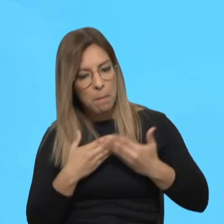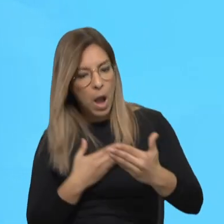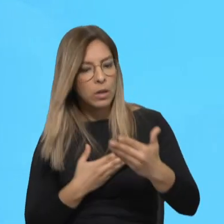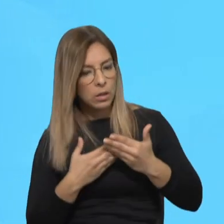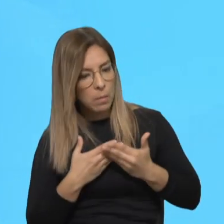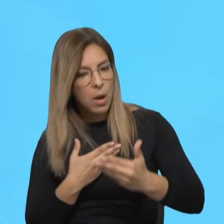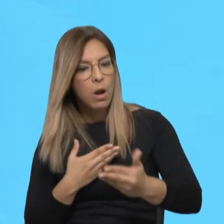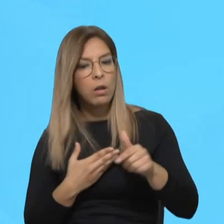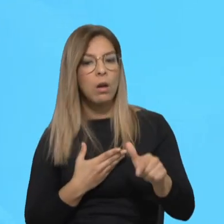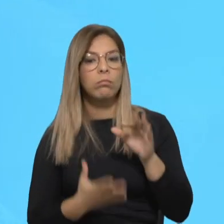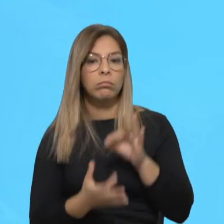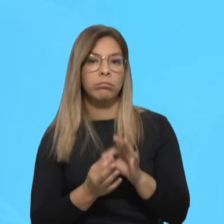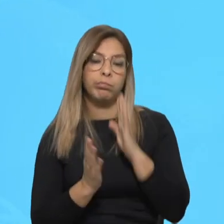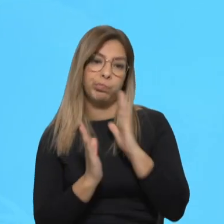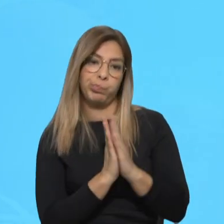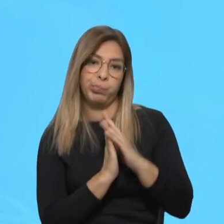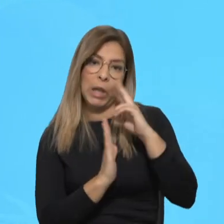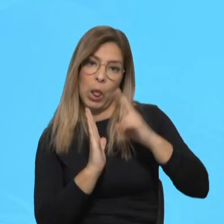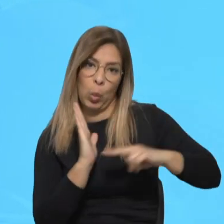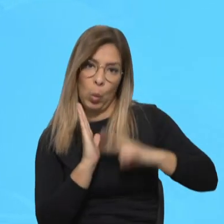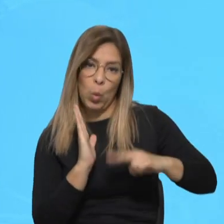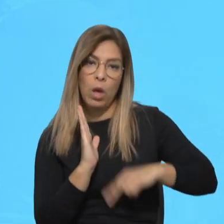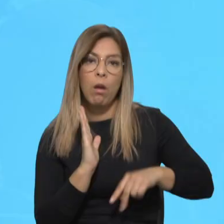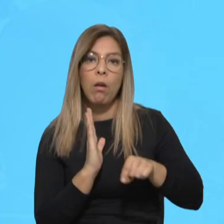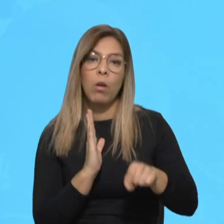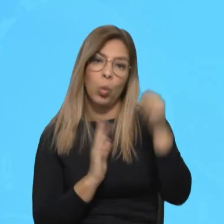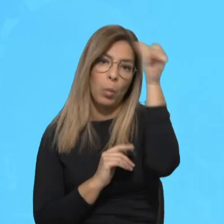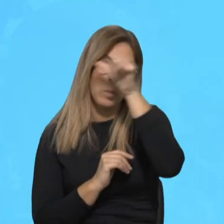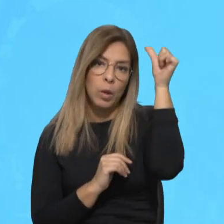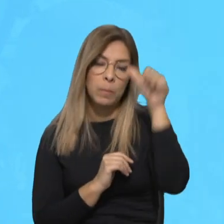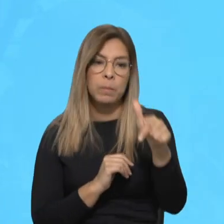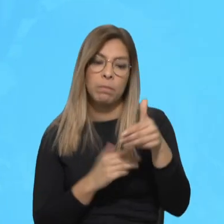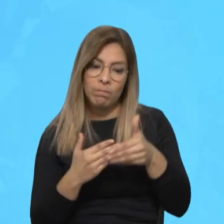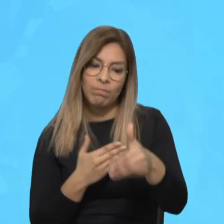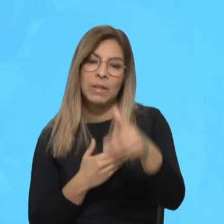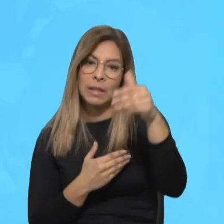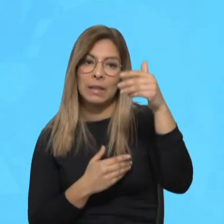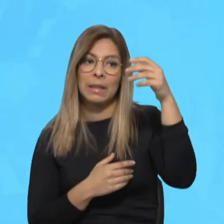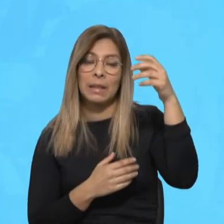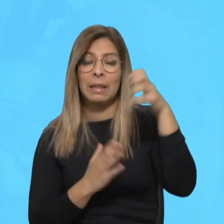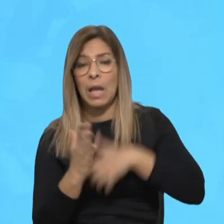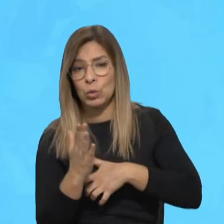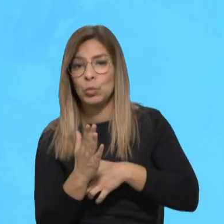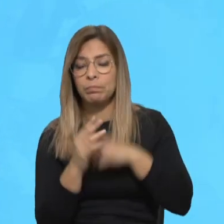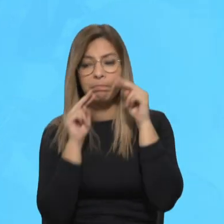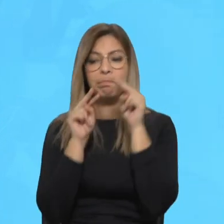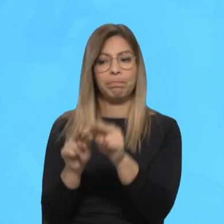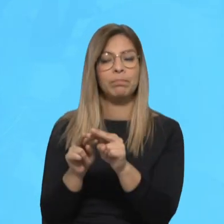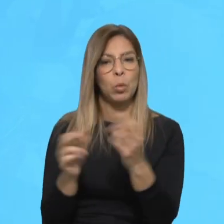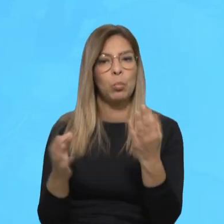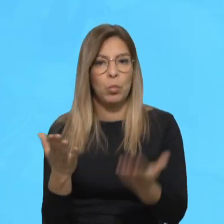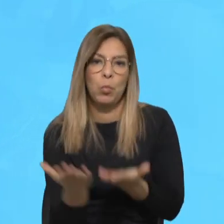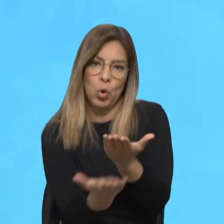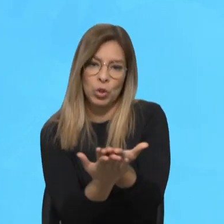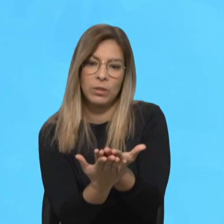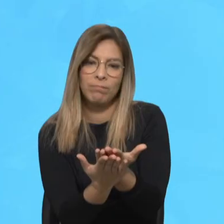partir da liturgia de domingo é possível olhar os textos a partir desse tópico da esperança. E essa é a proposta que fazemos